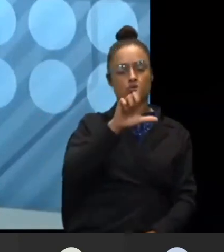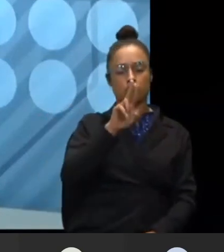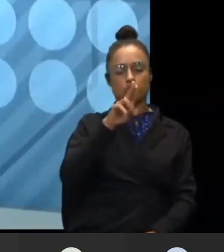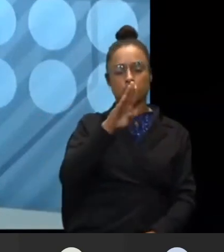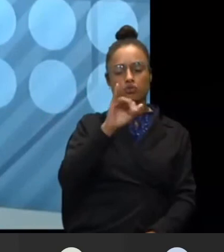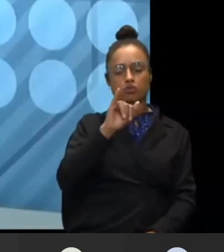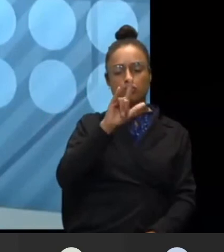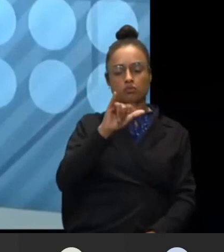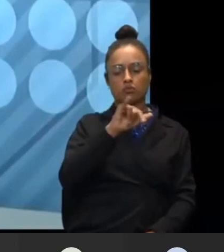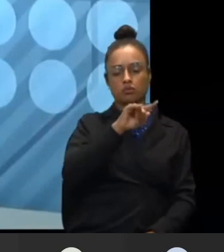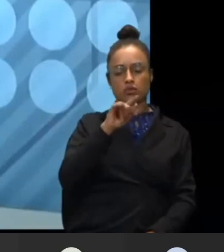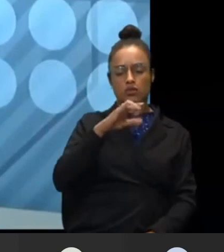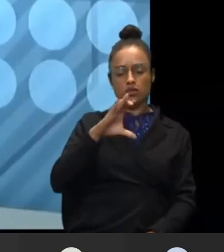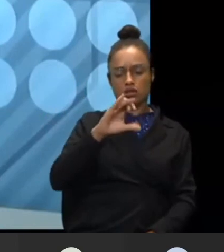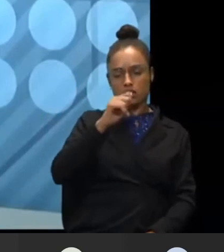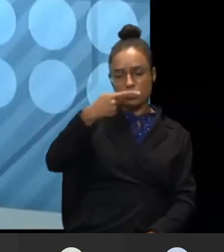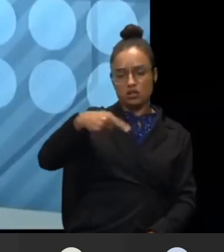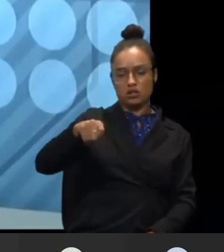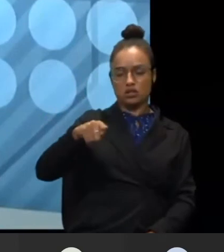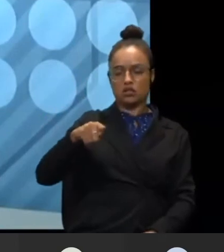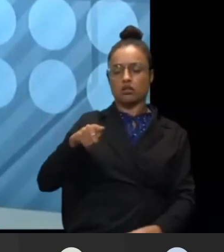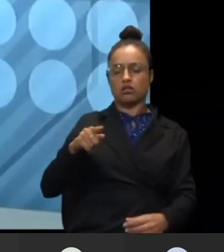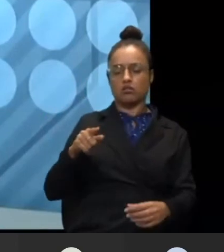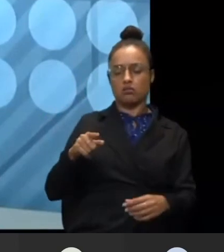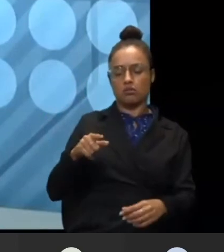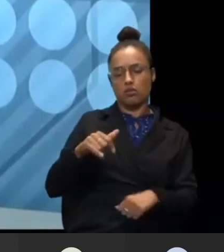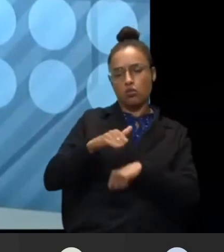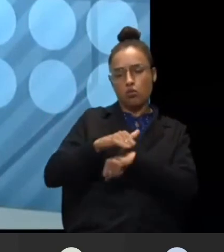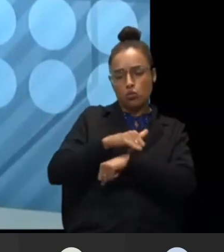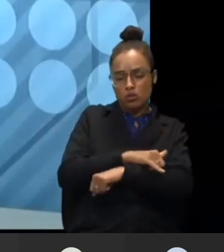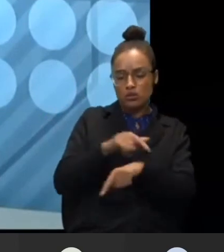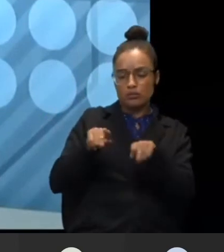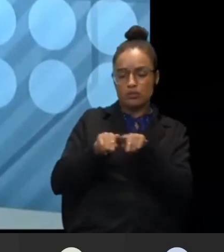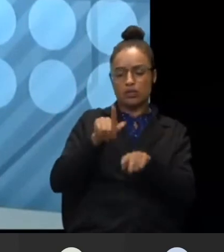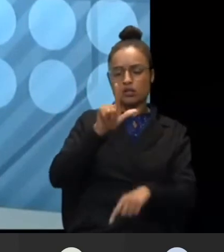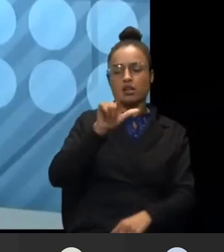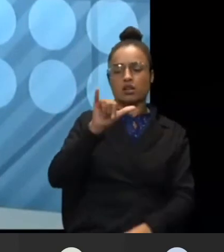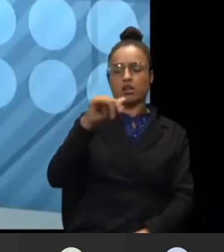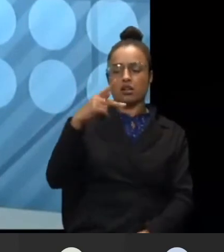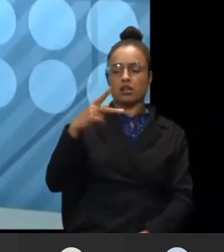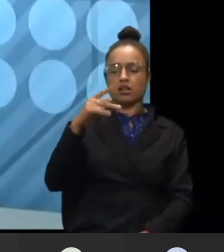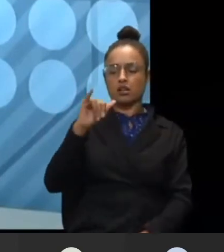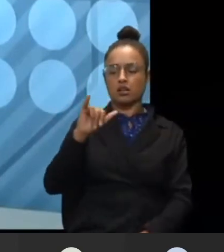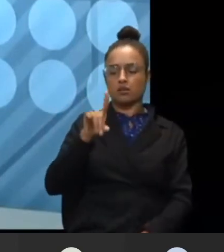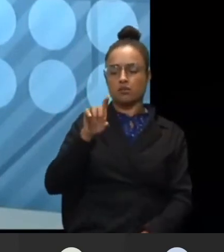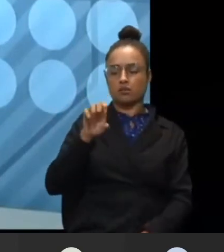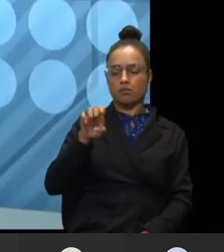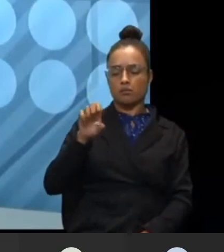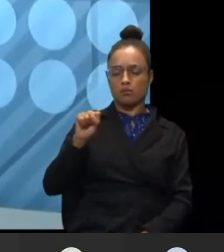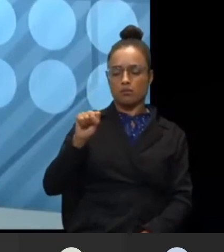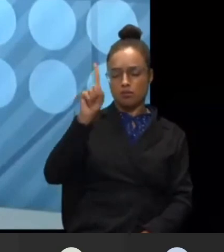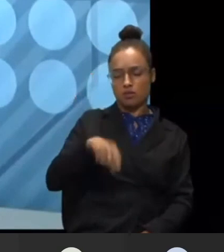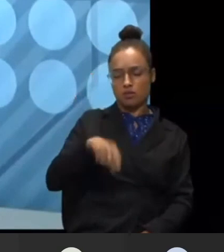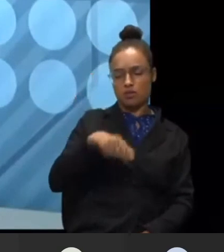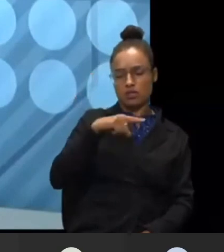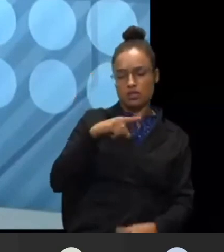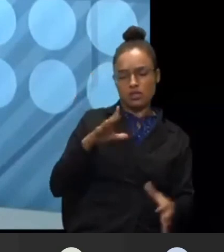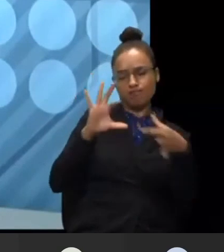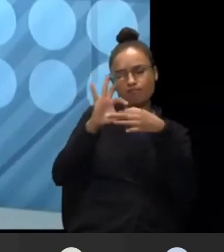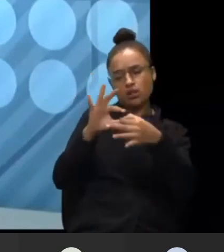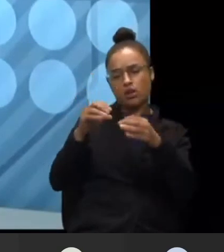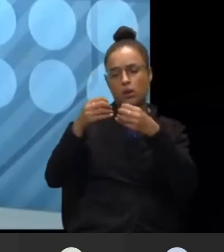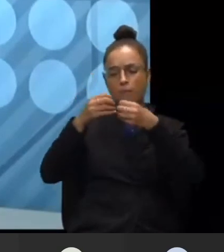compostos apolares, os compostos lipídicos, e ocorre a solubilização dos compostos polares na